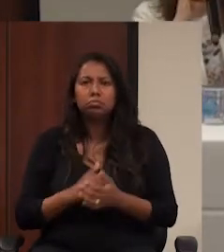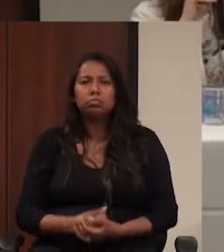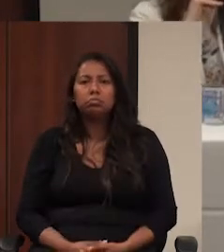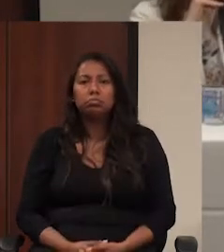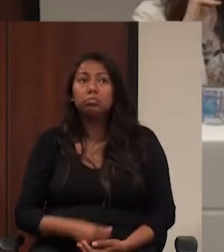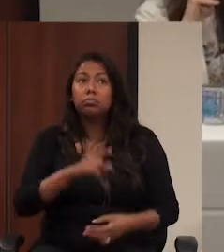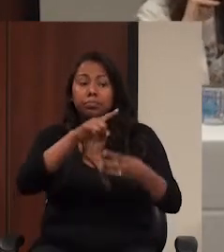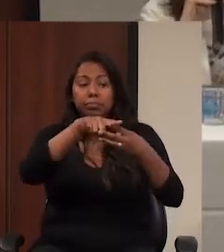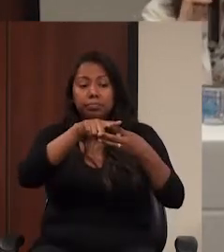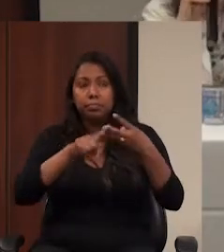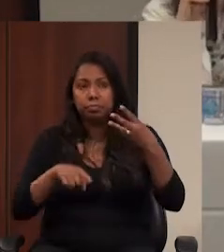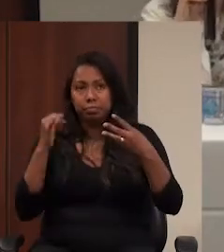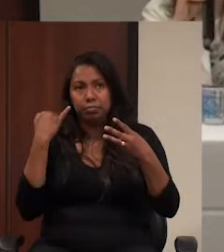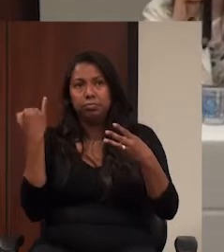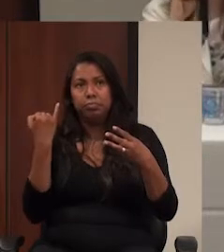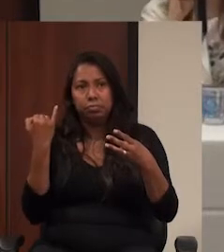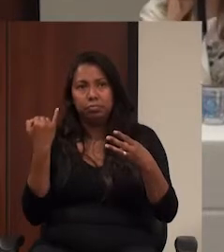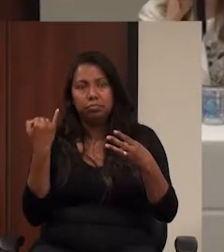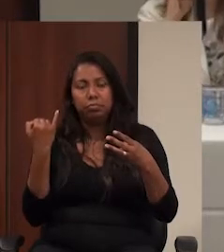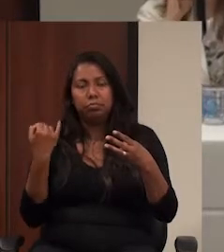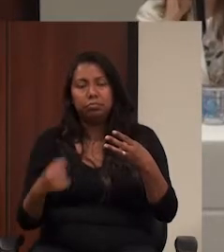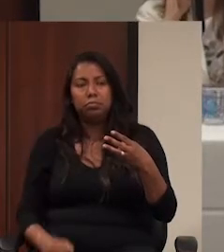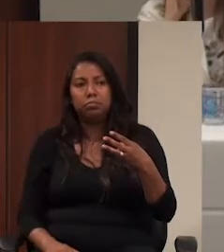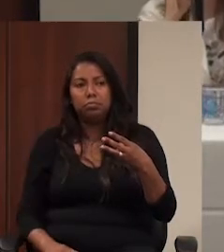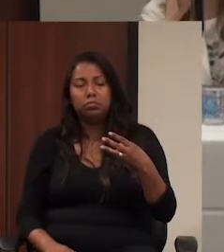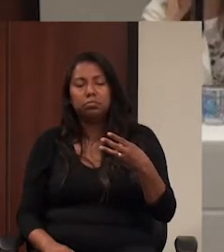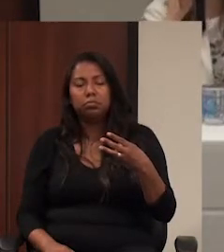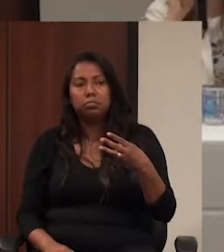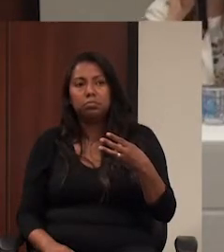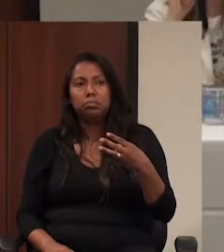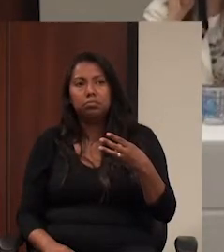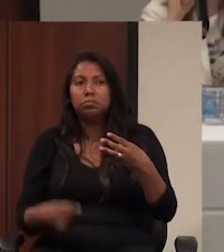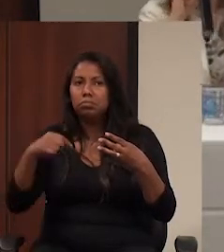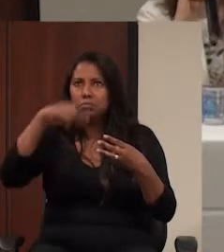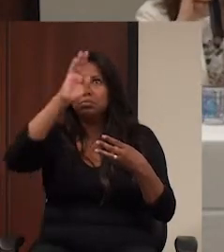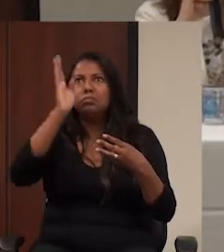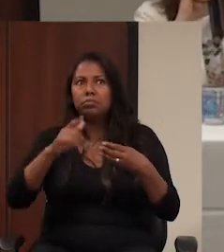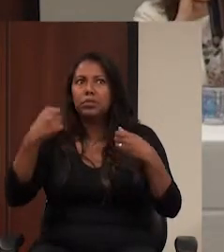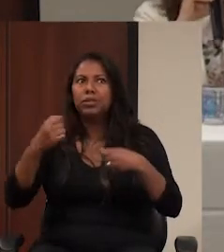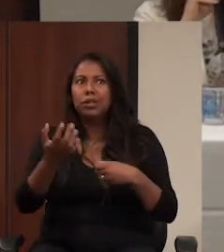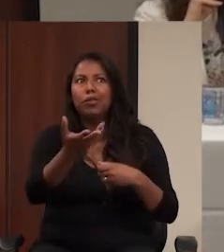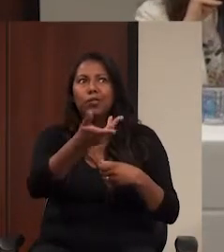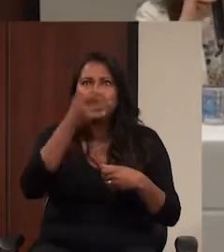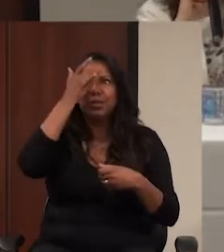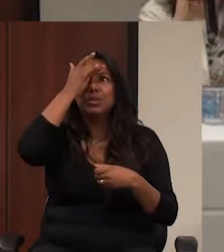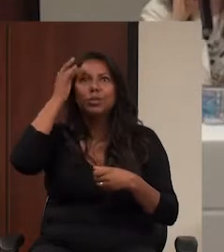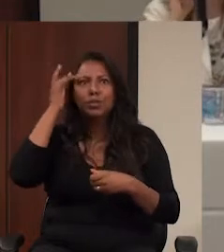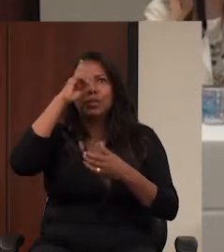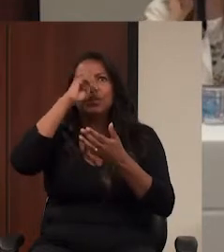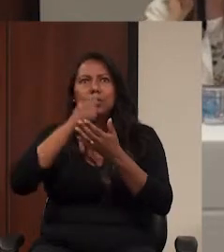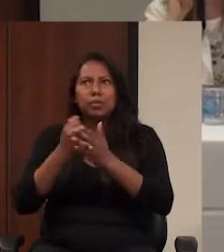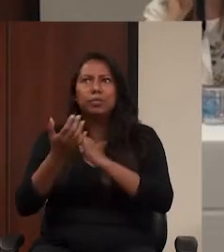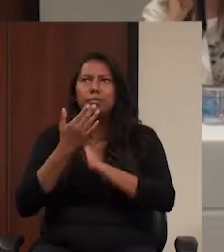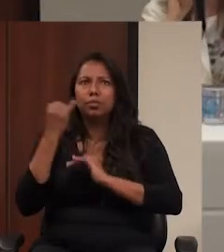3 pressupostos, que eu acho que isso nos ajuda muito nos discursos que a gente tem que fazer ainda aqui no Brasil para convencer as pessoas de que a tomada de decisão apoiada é uma